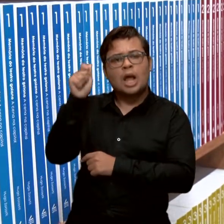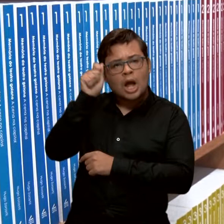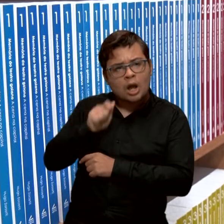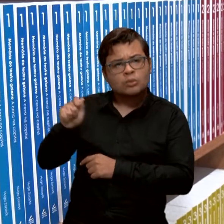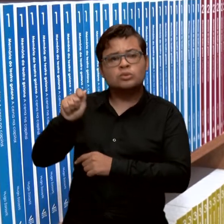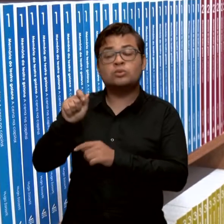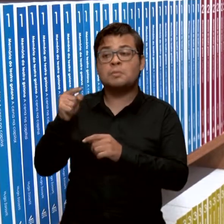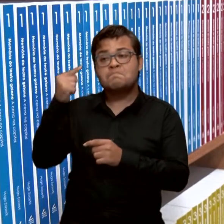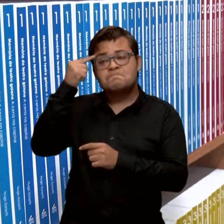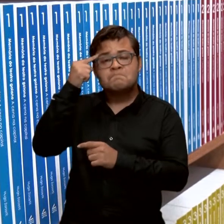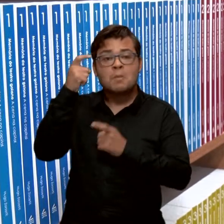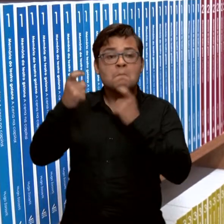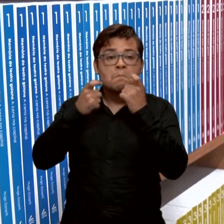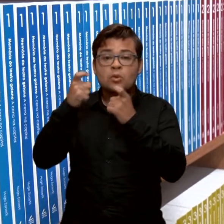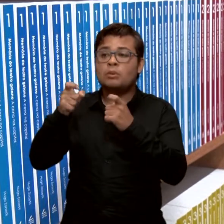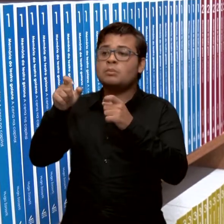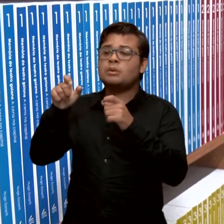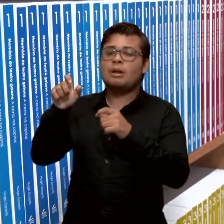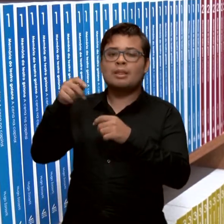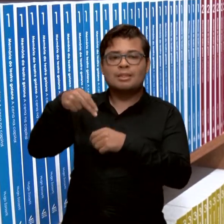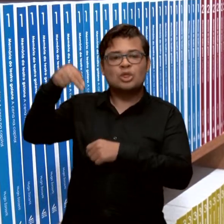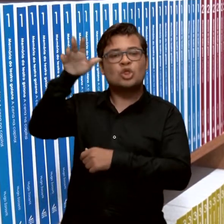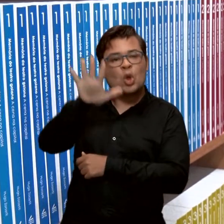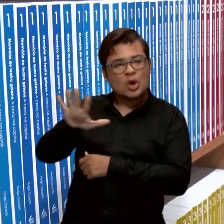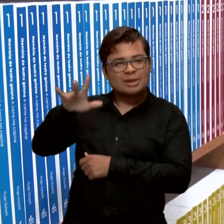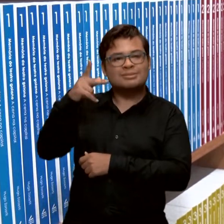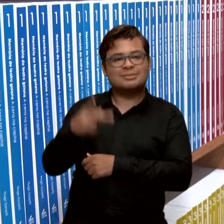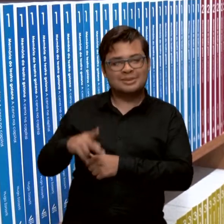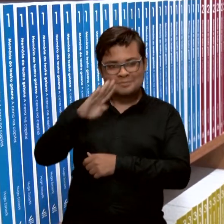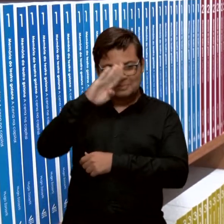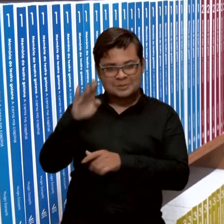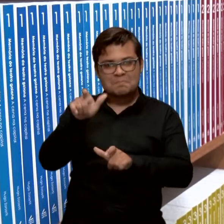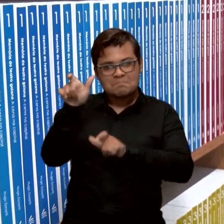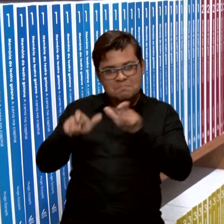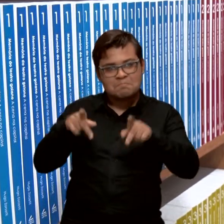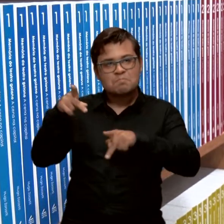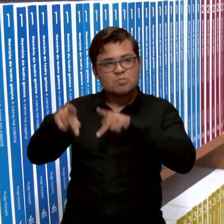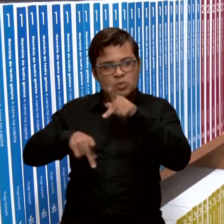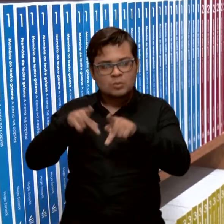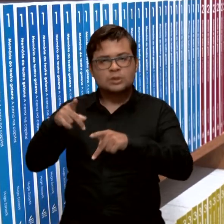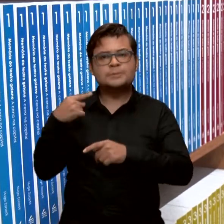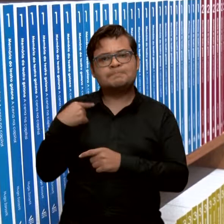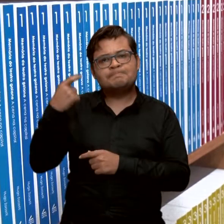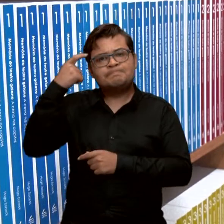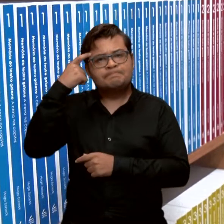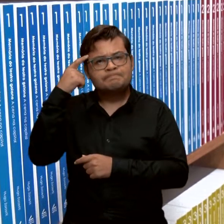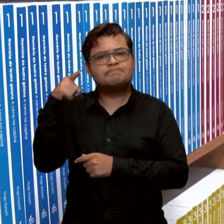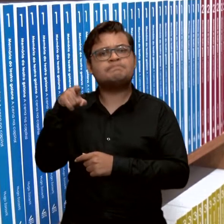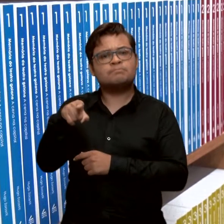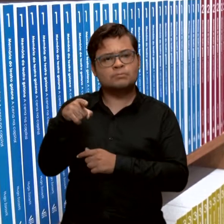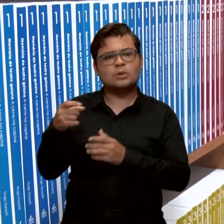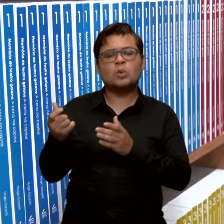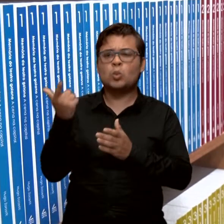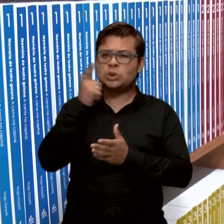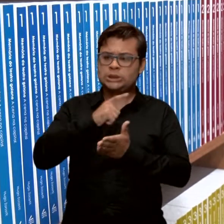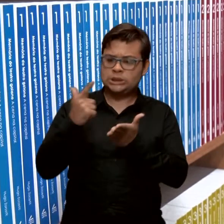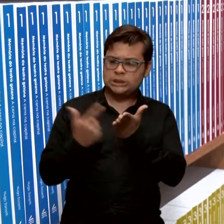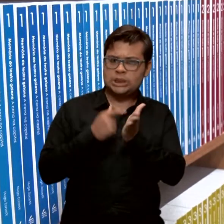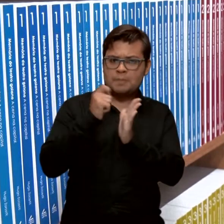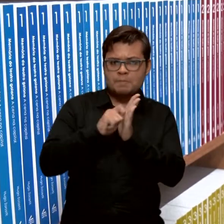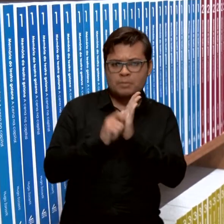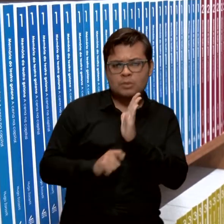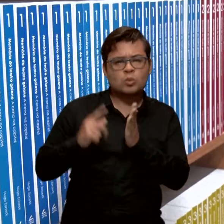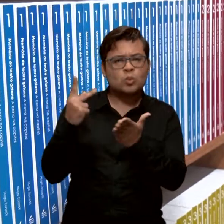população nordestina brasileira. A tomada de consciência que propiciou a construção da obra ocorreu durante